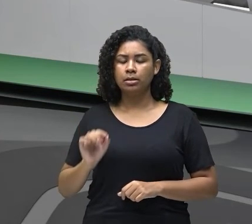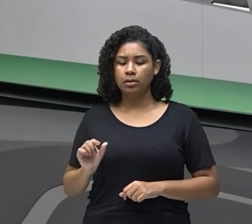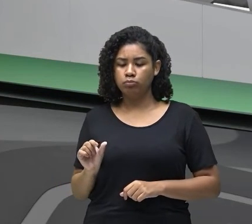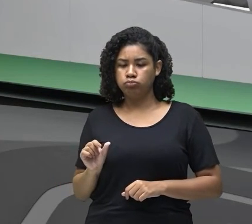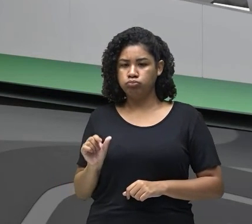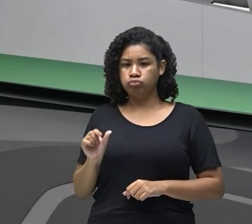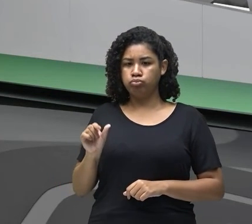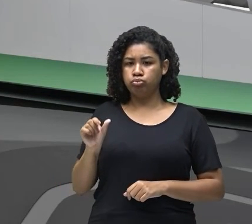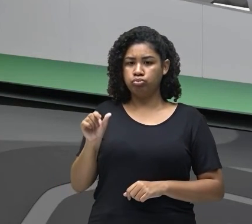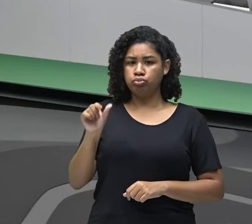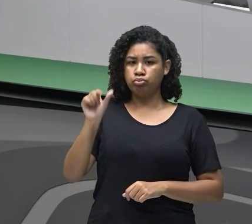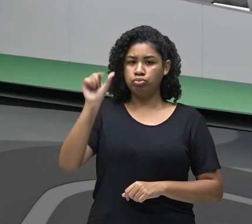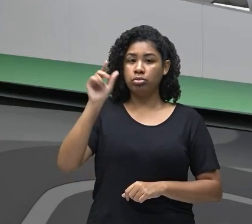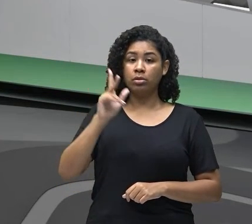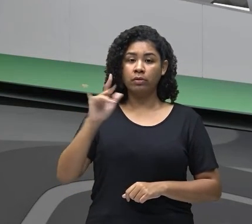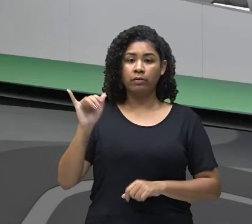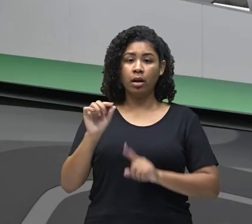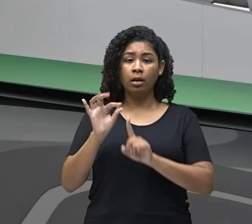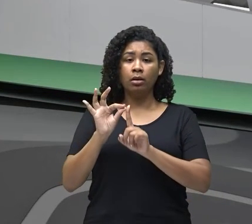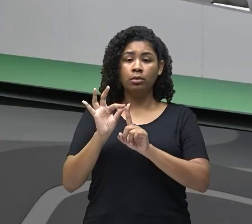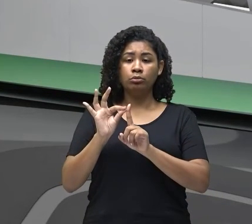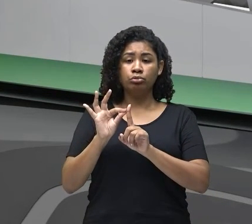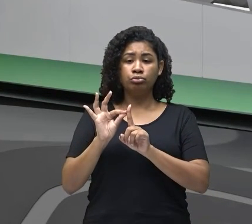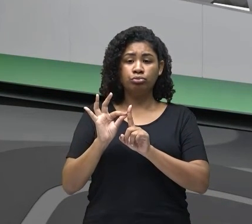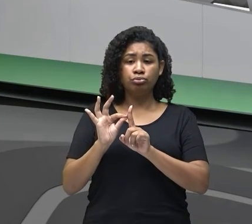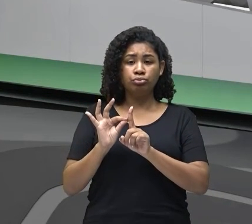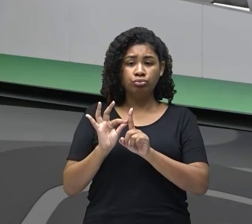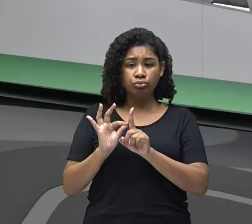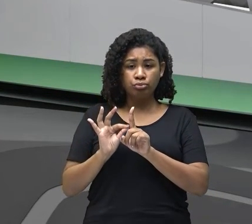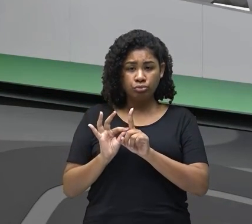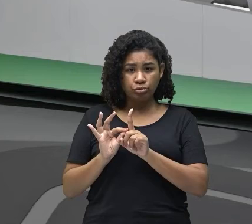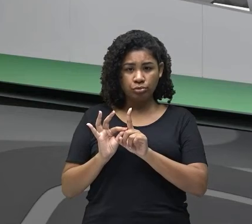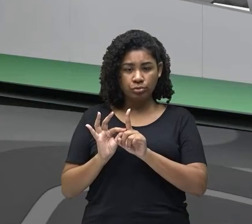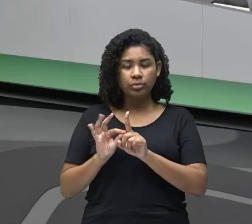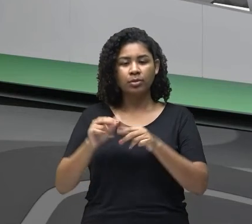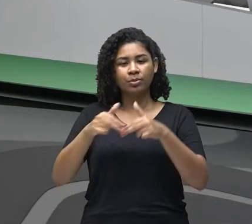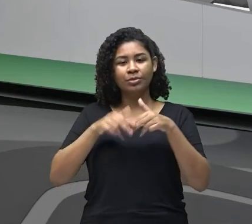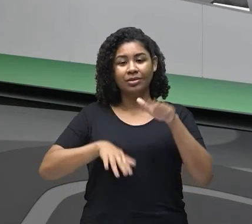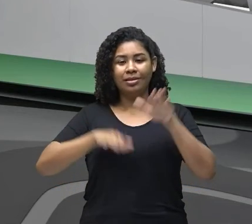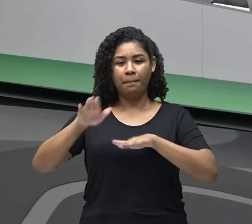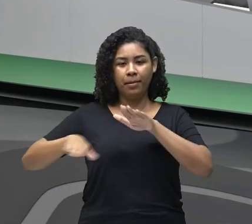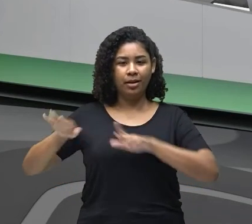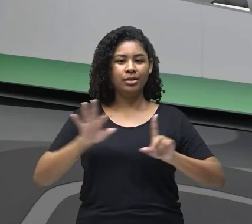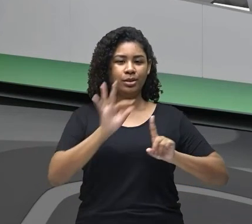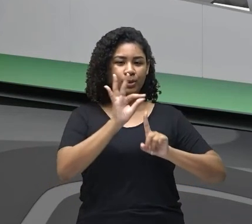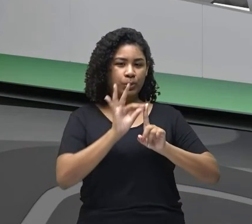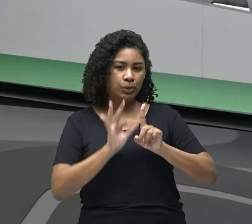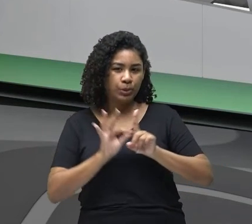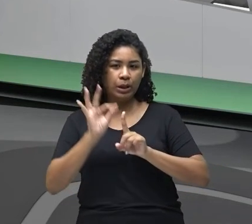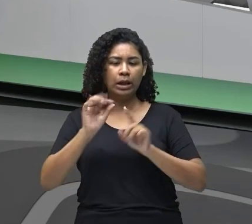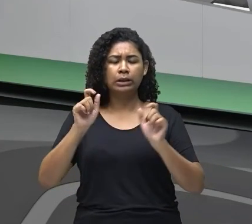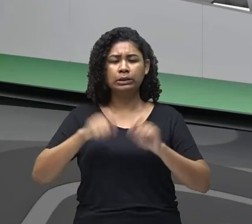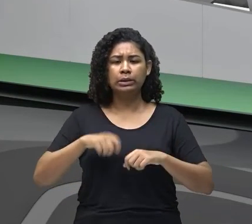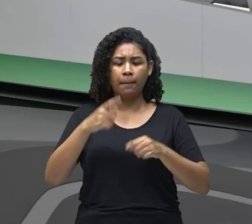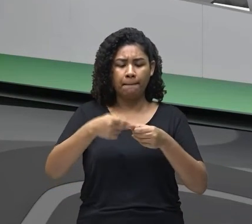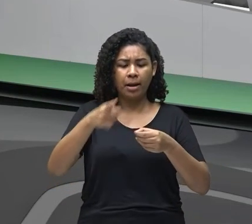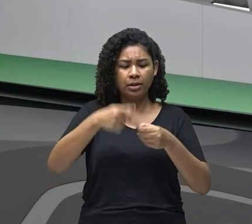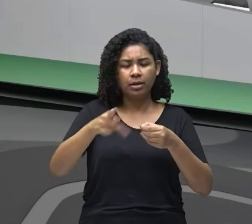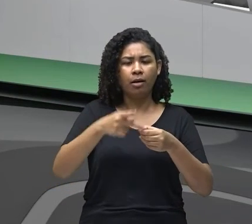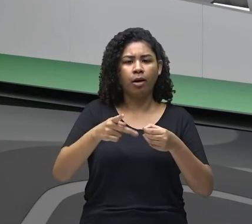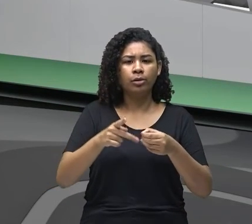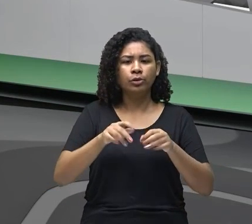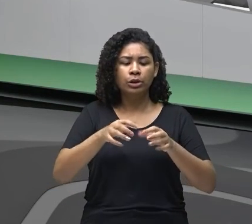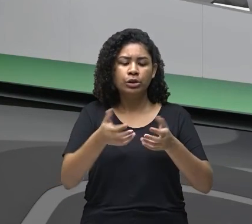coluna, essa temperatura vai diminuindo. E aí, de acordo com as temperaturas, é que os derivados do petróleo vão se